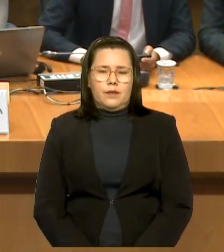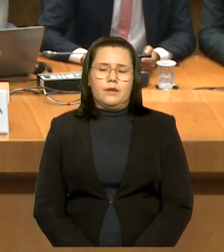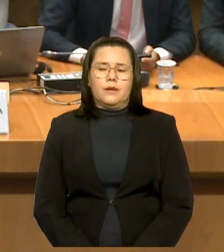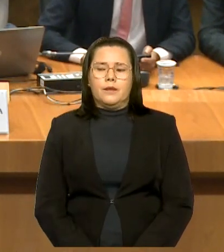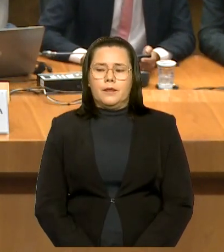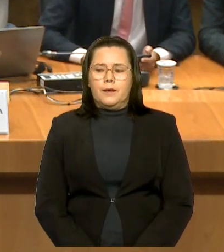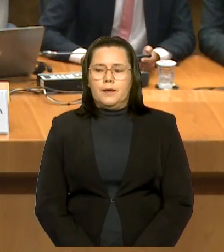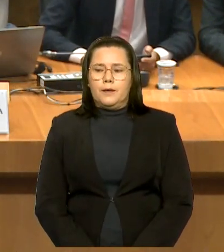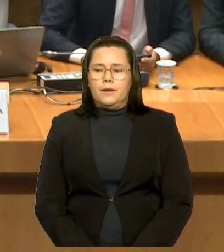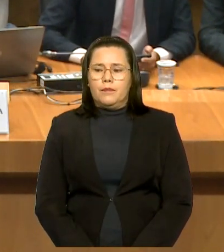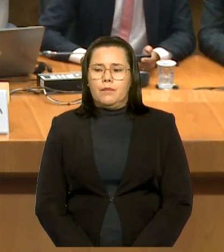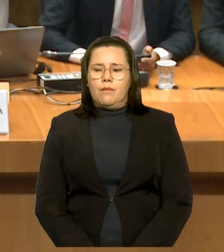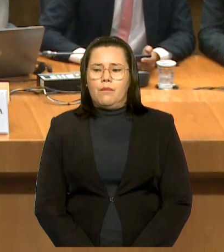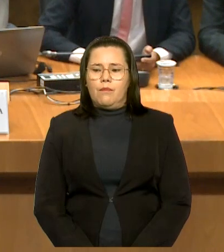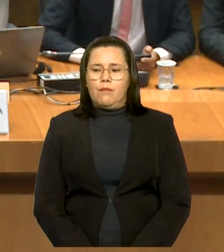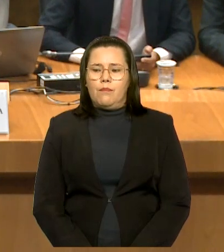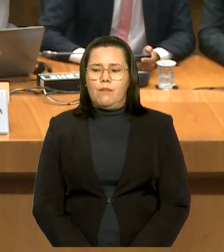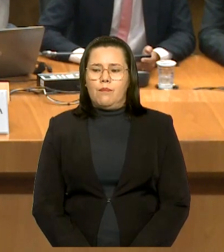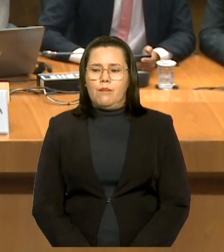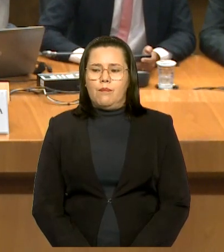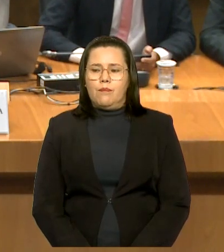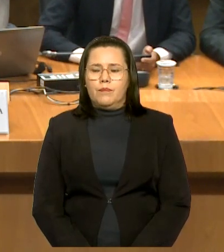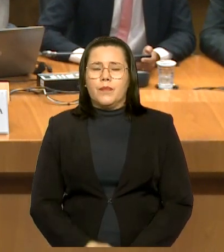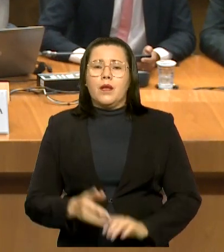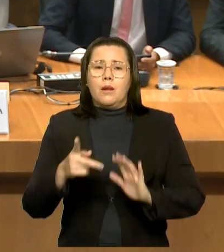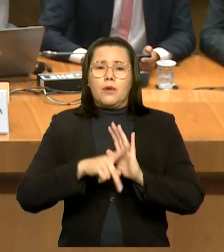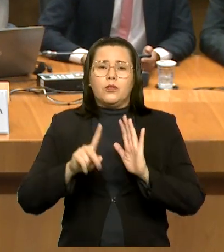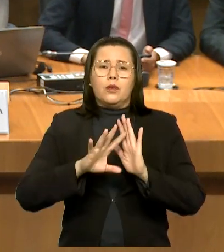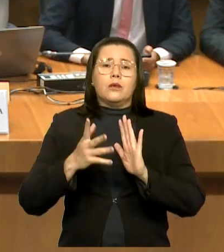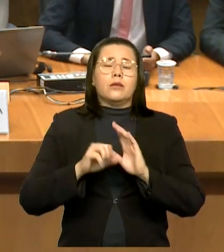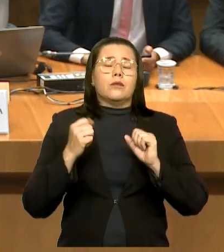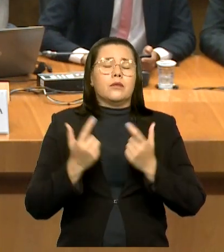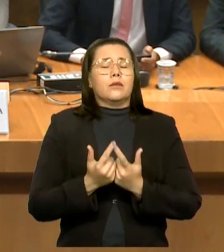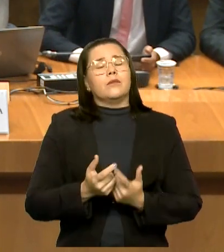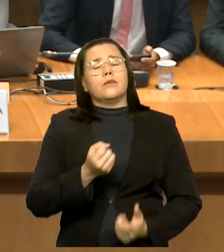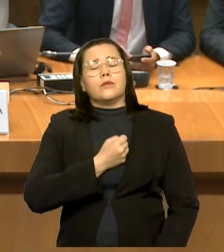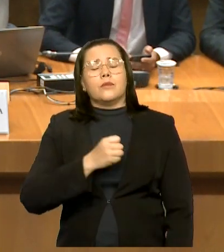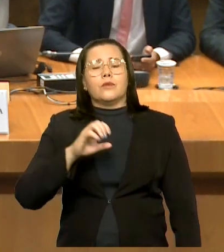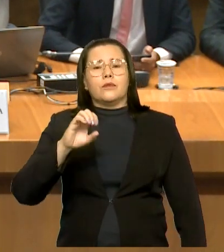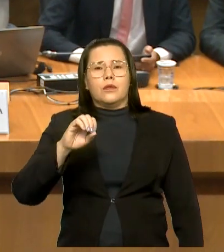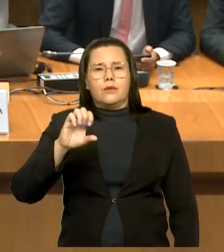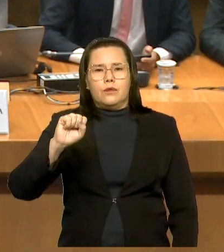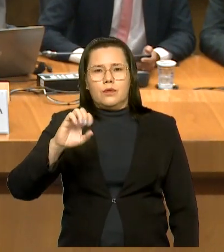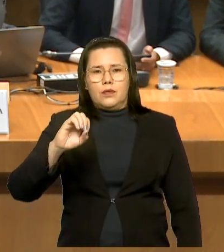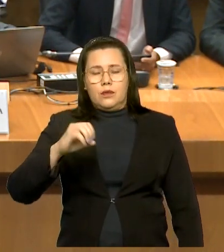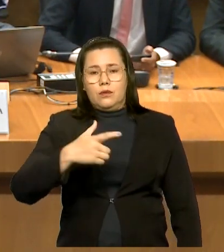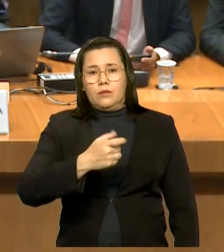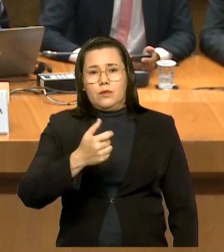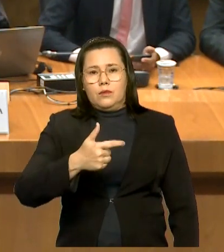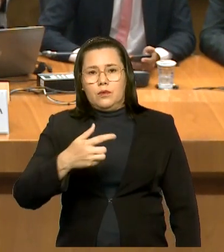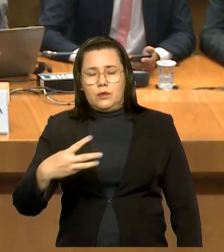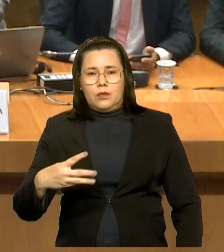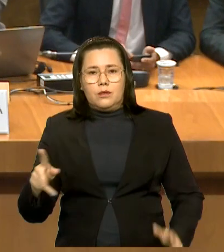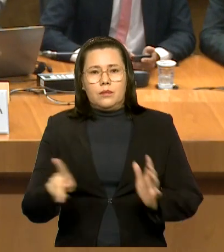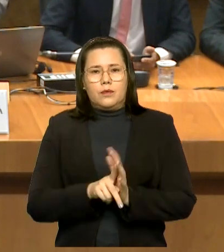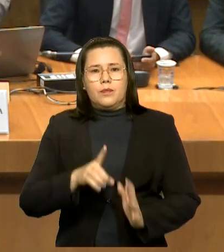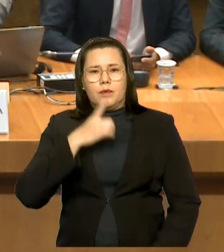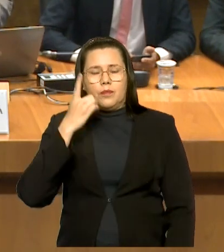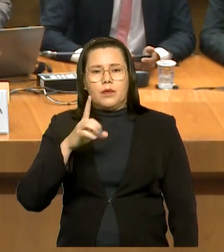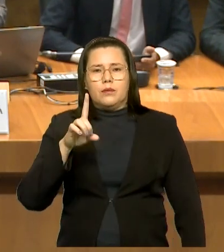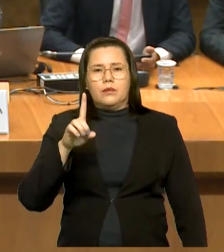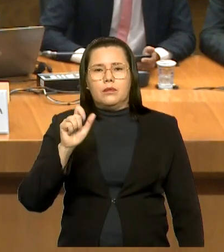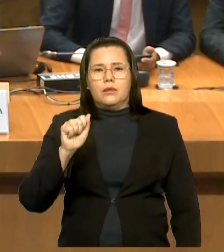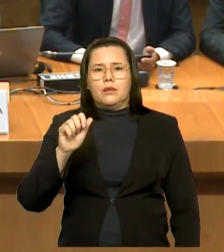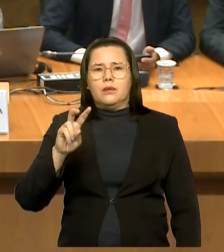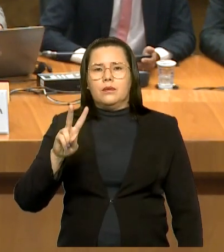ordinária. Projeto de resolução legislativa número 080/2023, de autoria do deputado Davi Brandão,